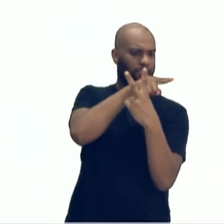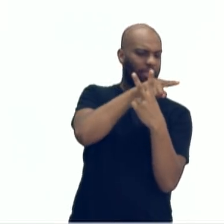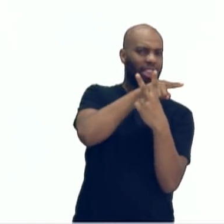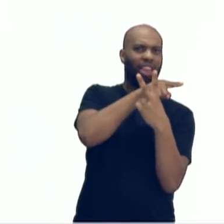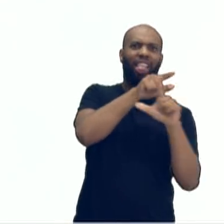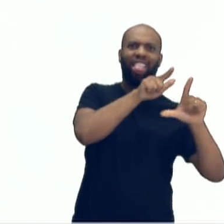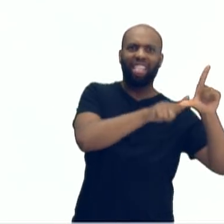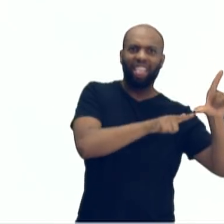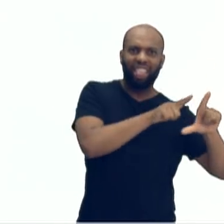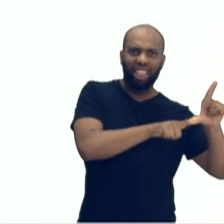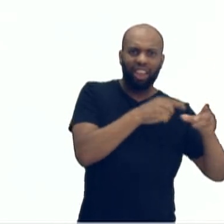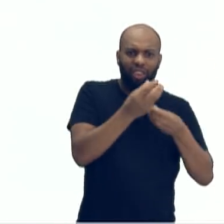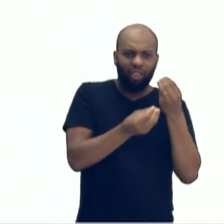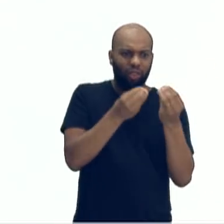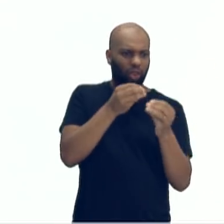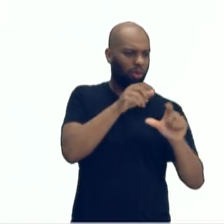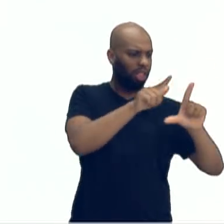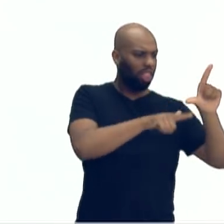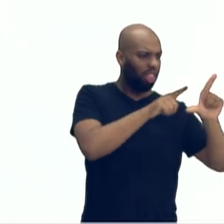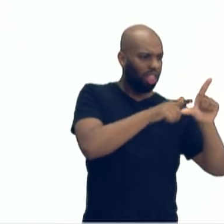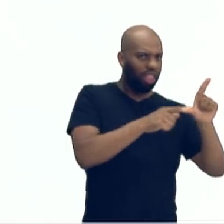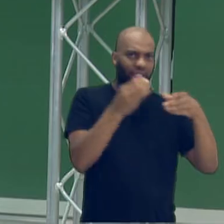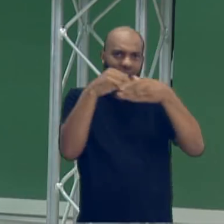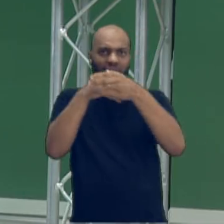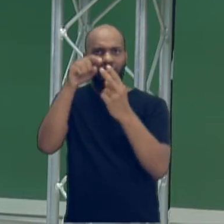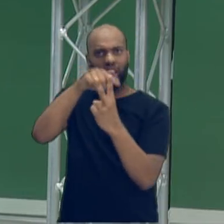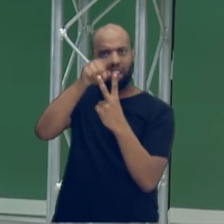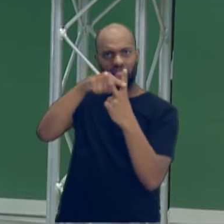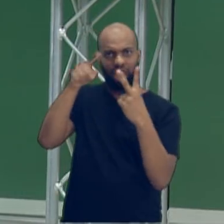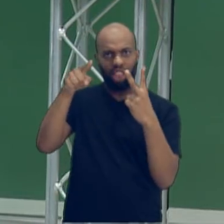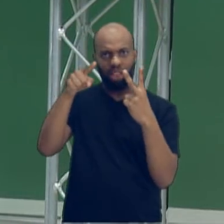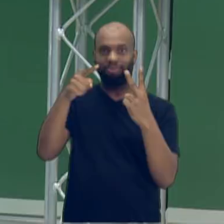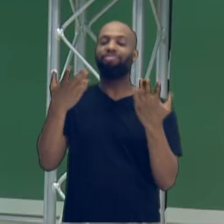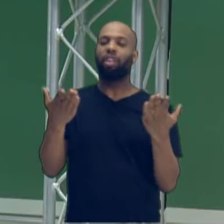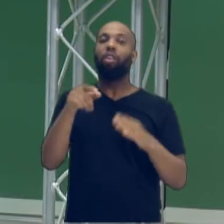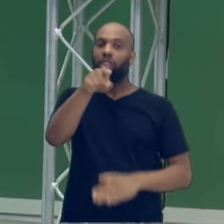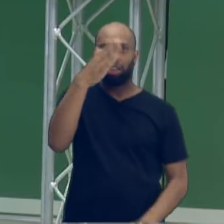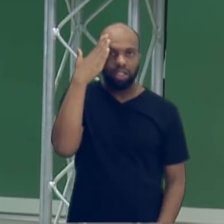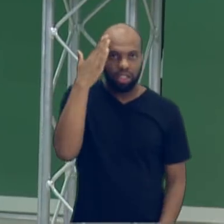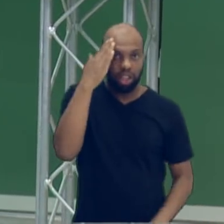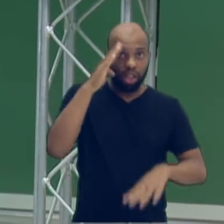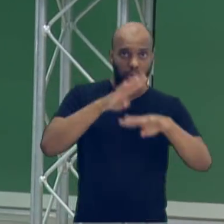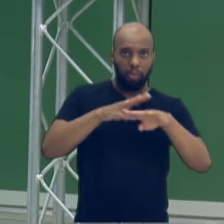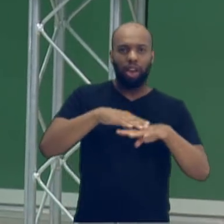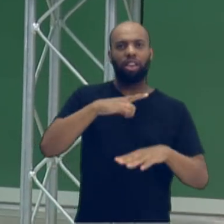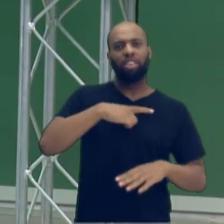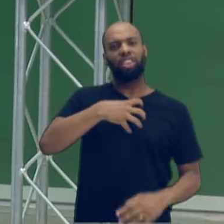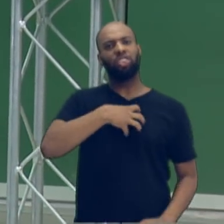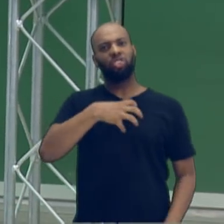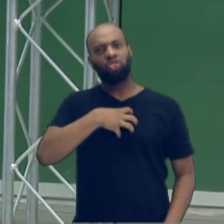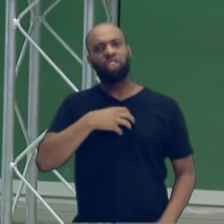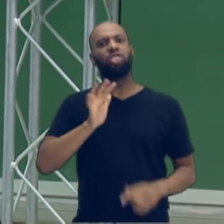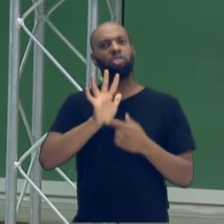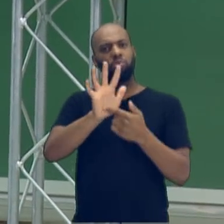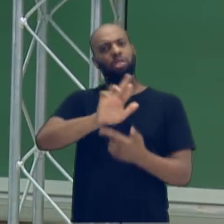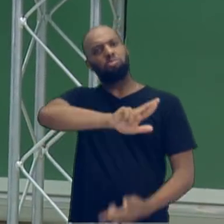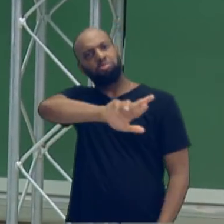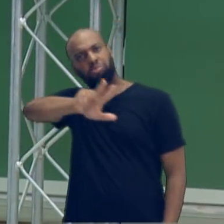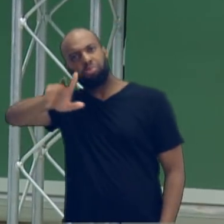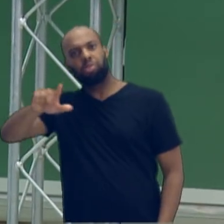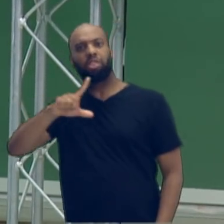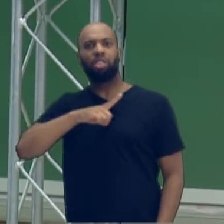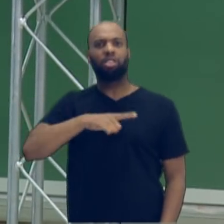professor, como é que eu vou introduzir uma letra? Né? Vocês sabem que a matemática ela tem diversas representações, né? Tanto